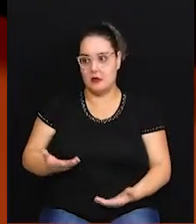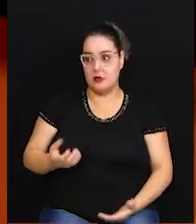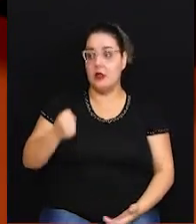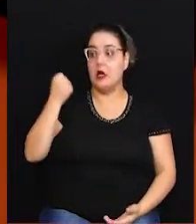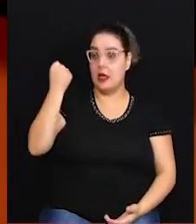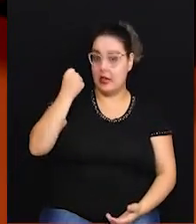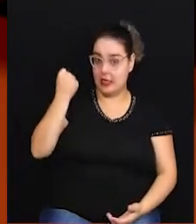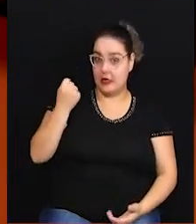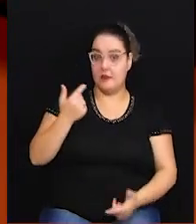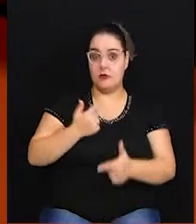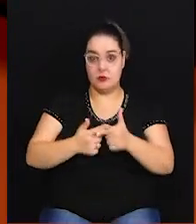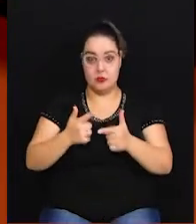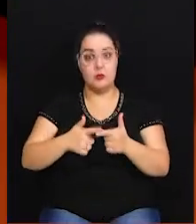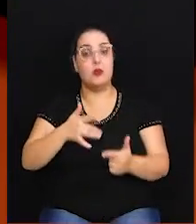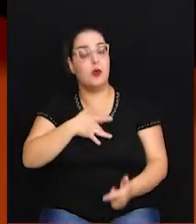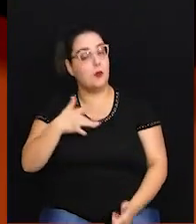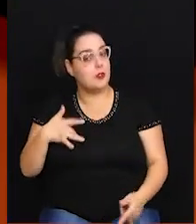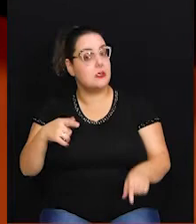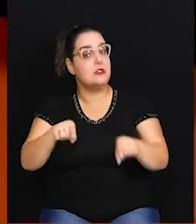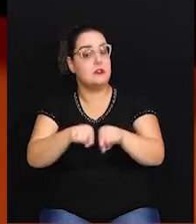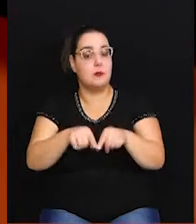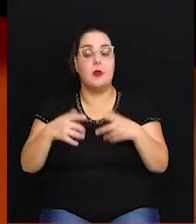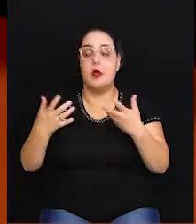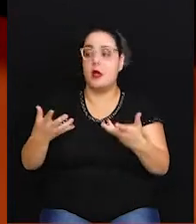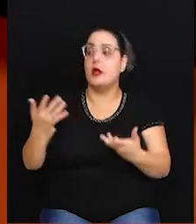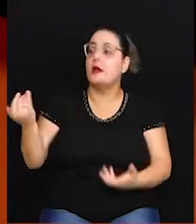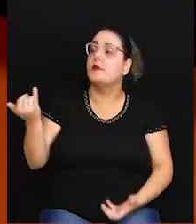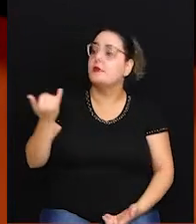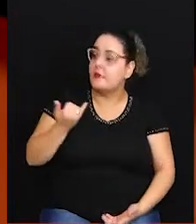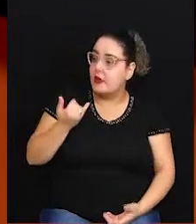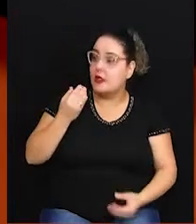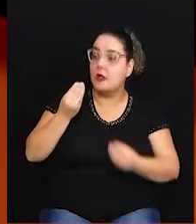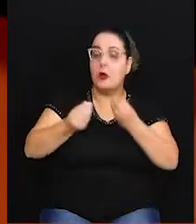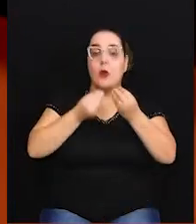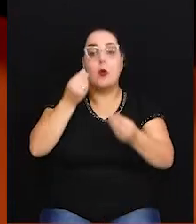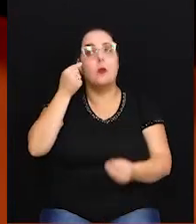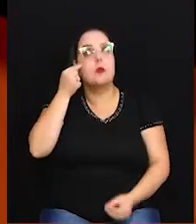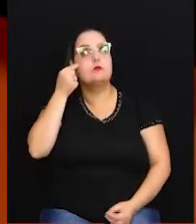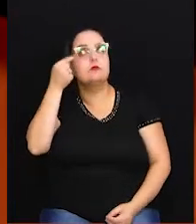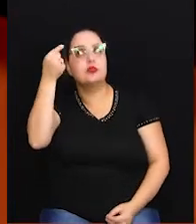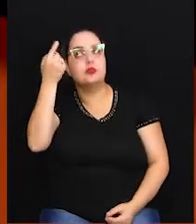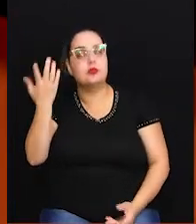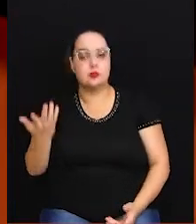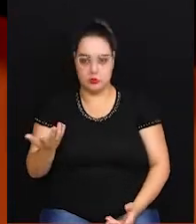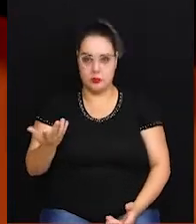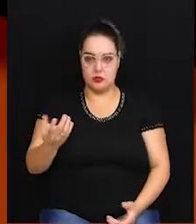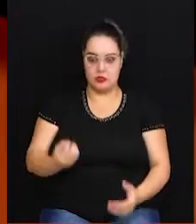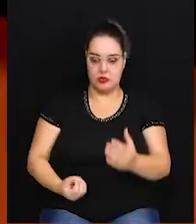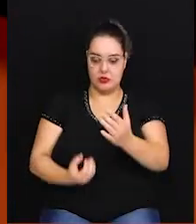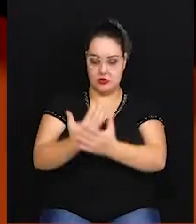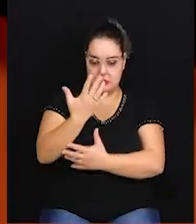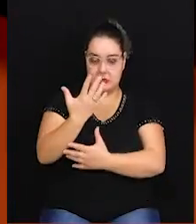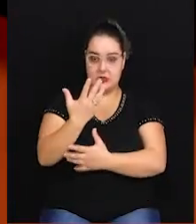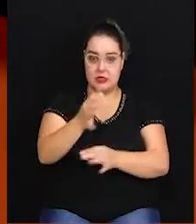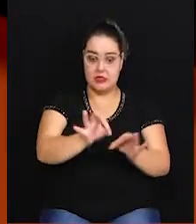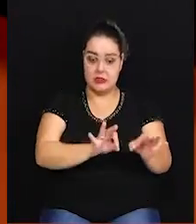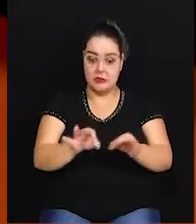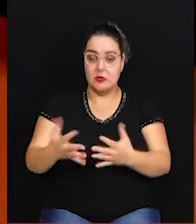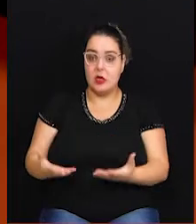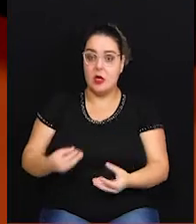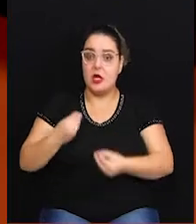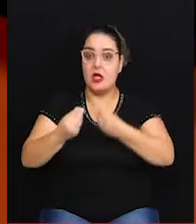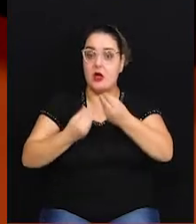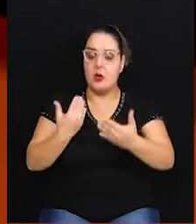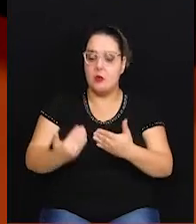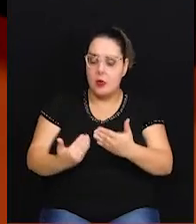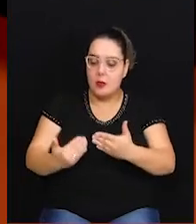trazendo graves problemas de saúde, inclusive. Quero que vocês me contem como é que surgiu a ideia de criar esse projeto. E como é que